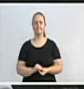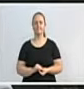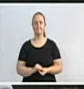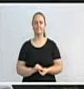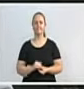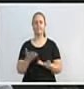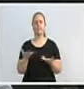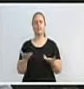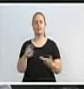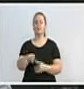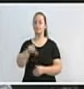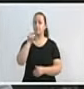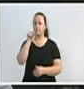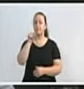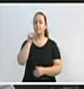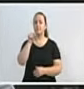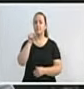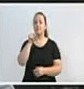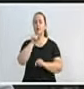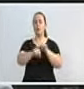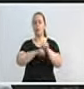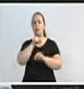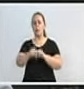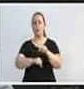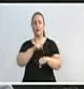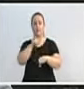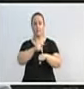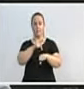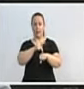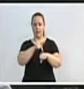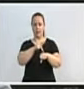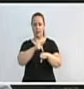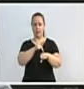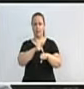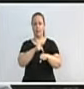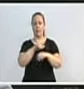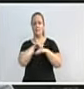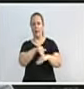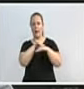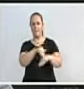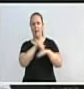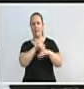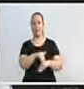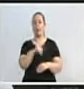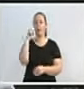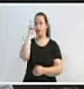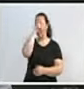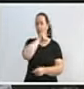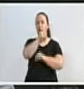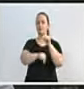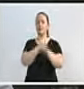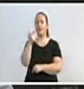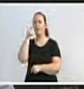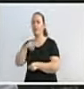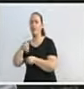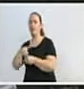mas eles preferiram jogar pedra no telhado dos outros e não cuidar de buscar o voto para eles. Por isso, Napoleão Bernardes foi